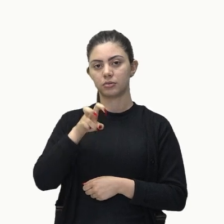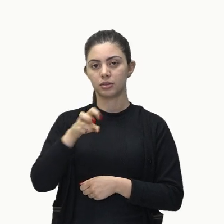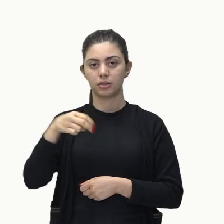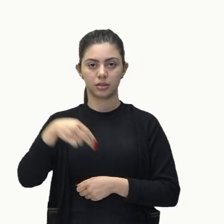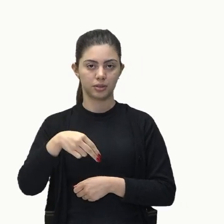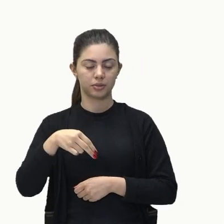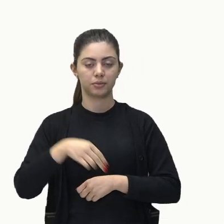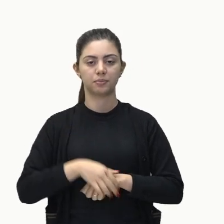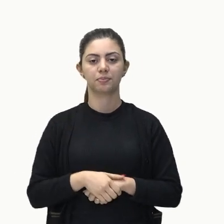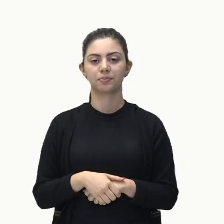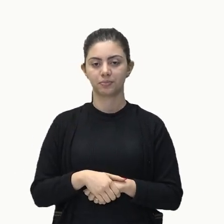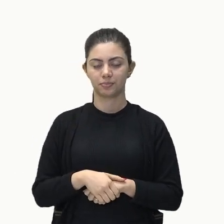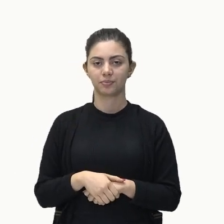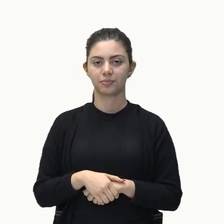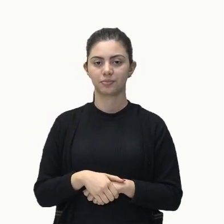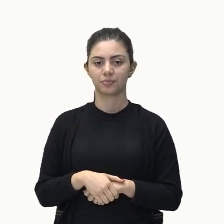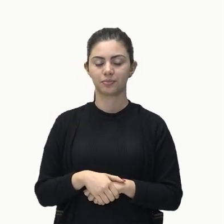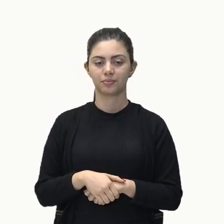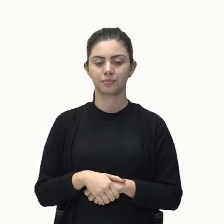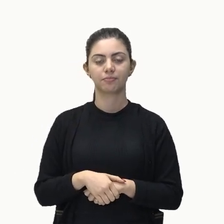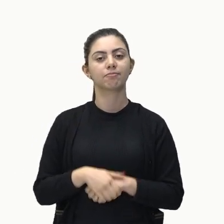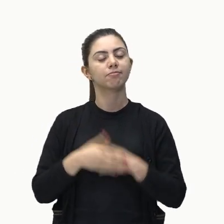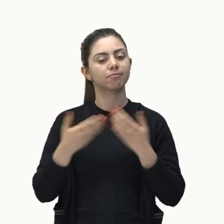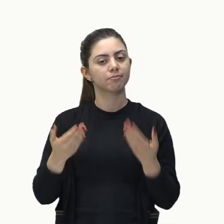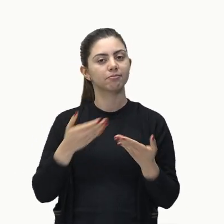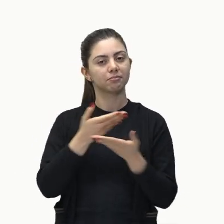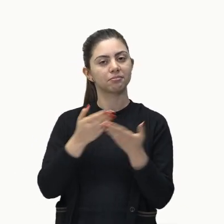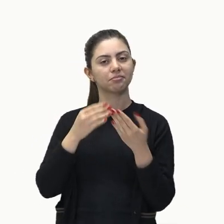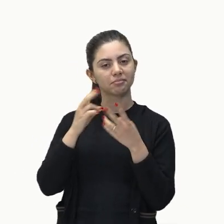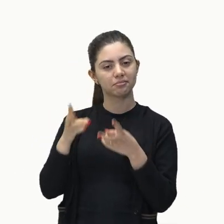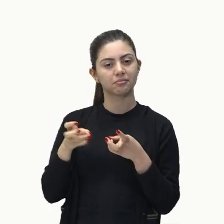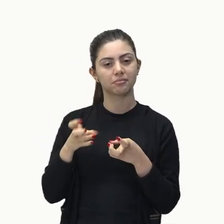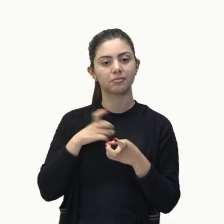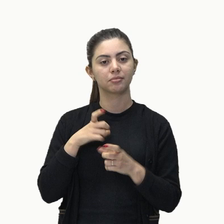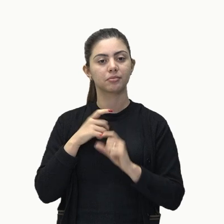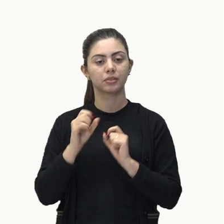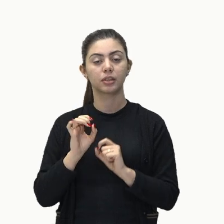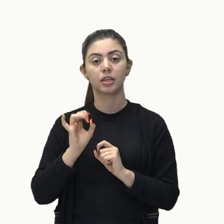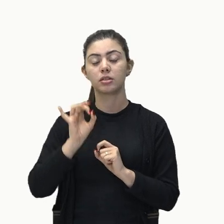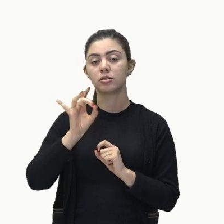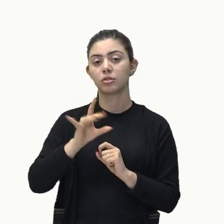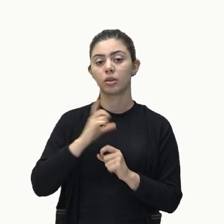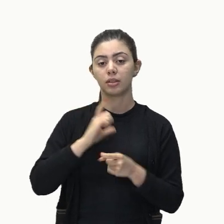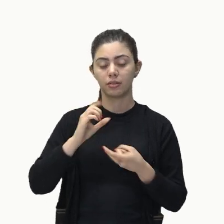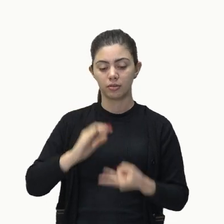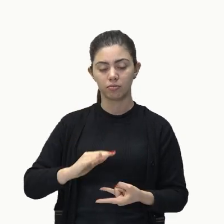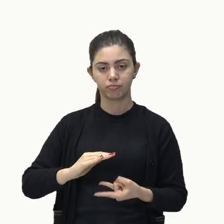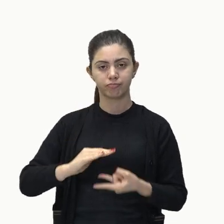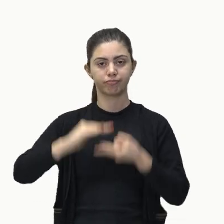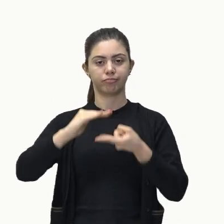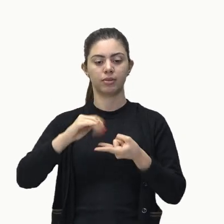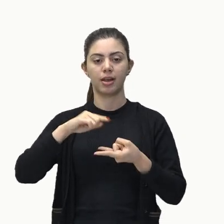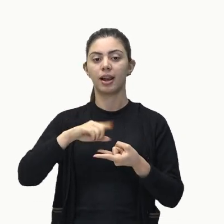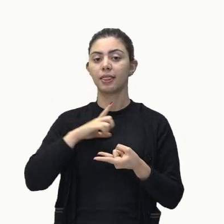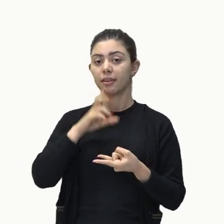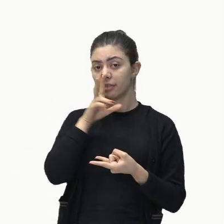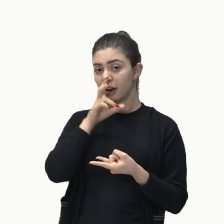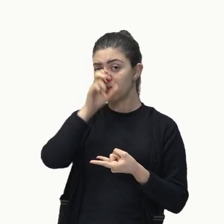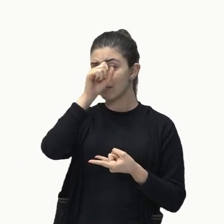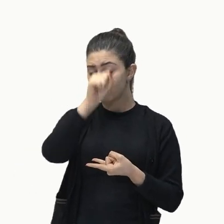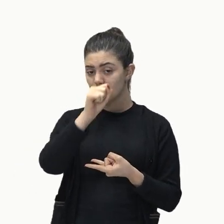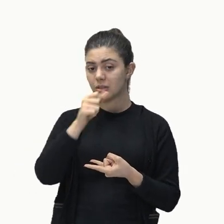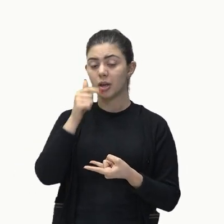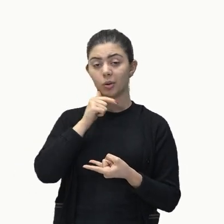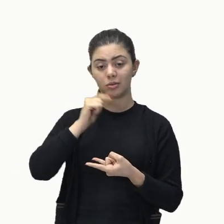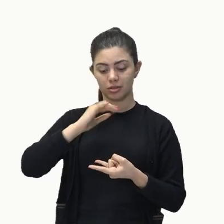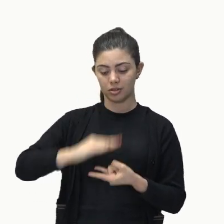62,5 newtons, né? Então, veja que uma pequena força foi feita e essa força se multiplicou tanto que ela